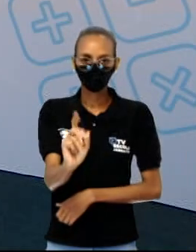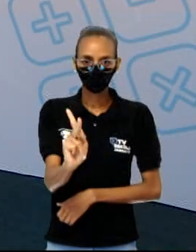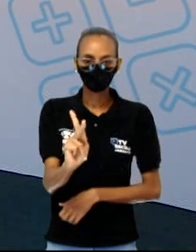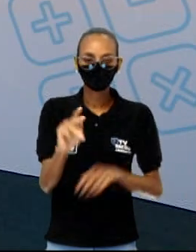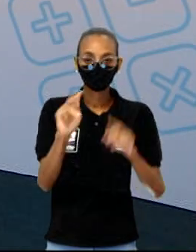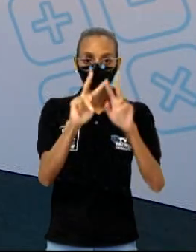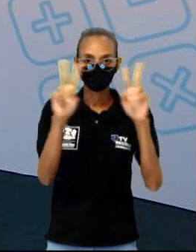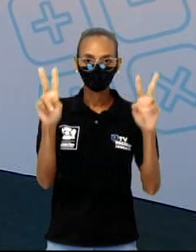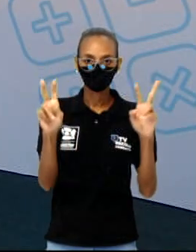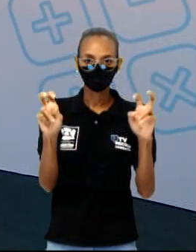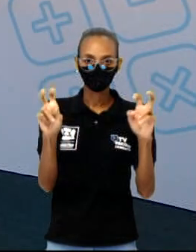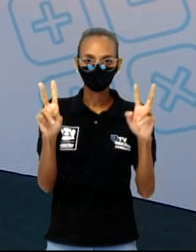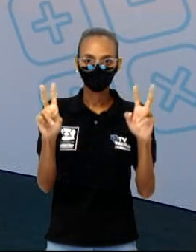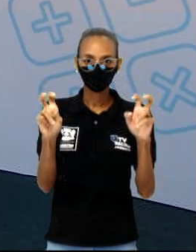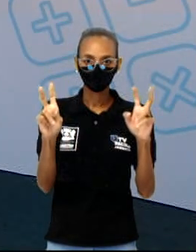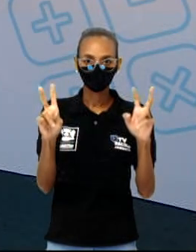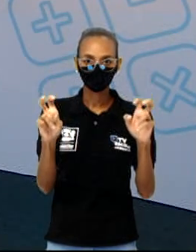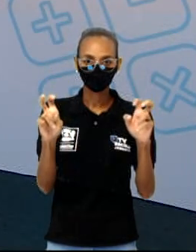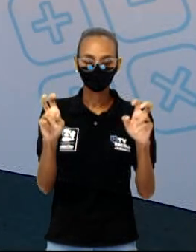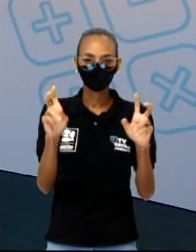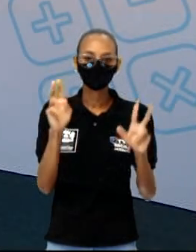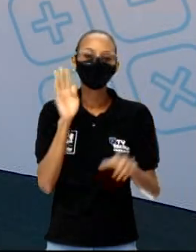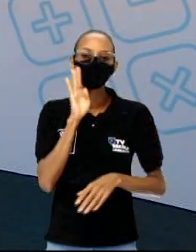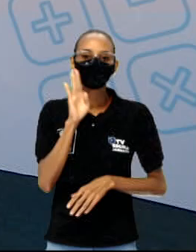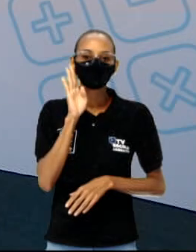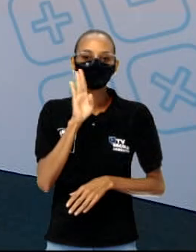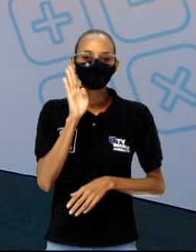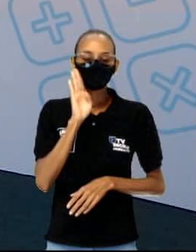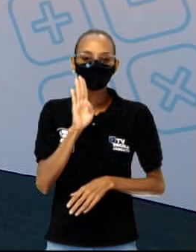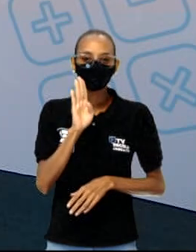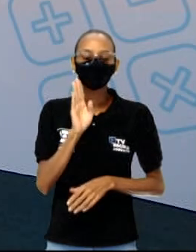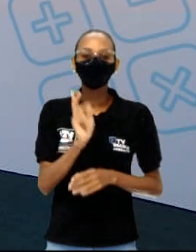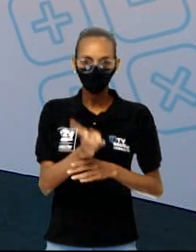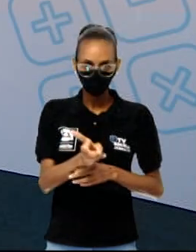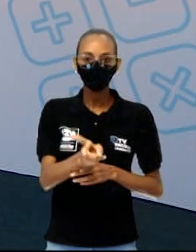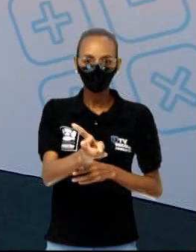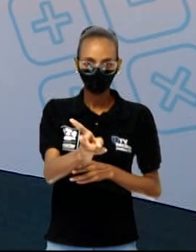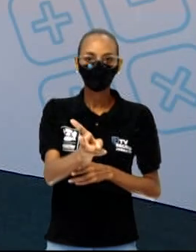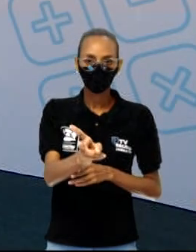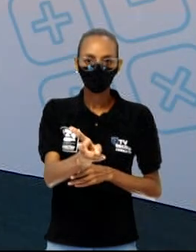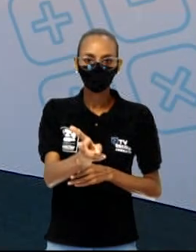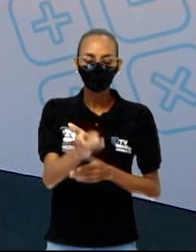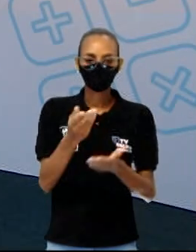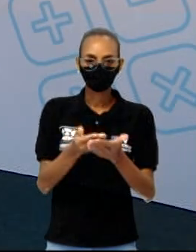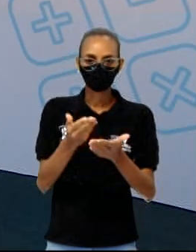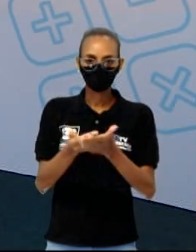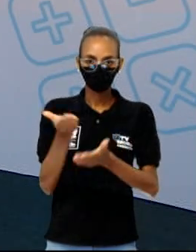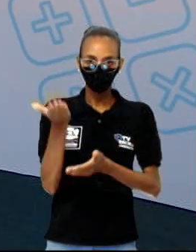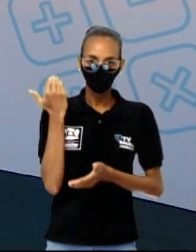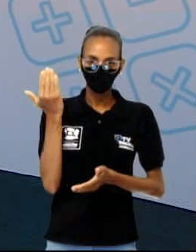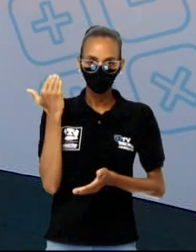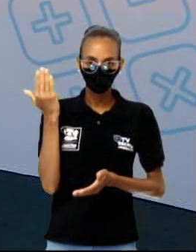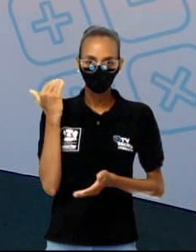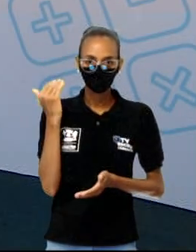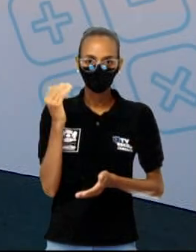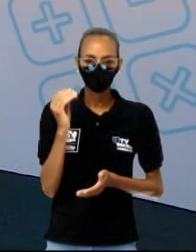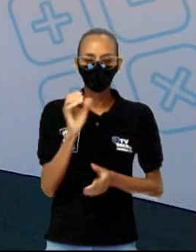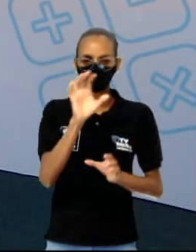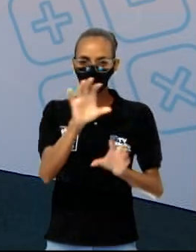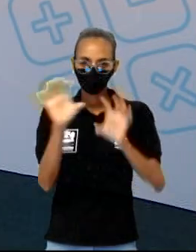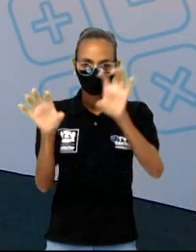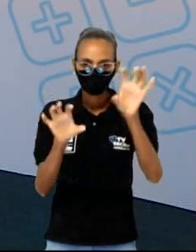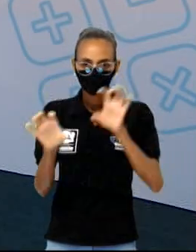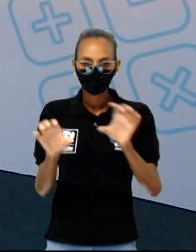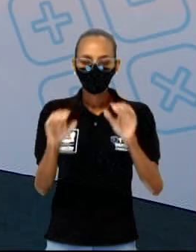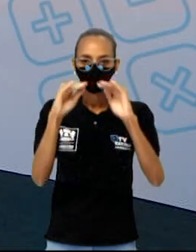sobre um tema bem legal, dando sequência à parte de geometria. Na aula passada nós falamos sobre a questão das posições entre retas,